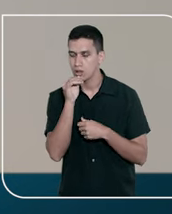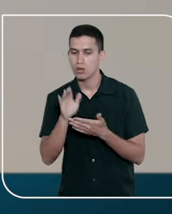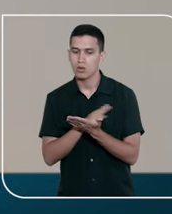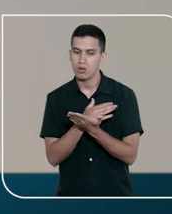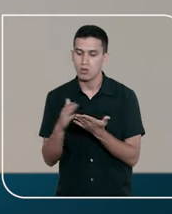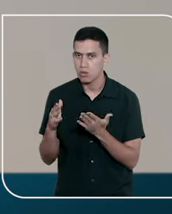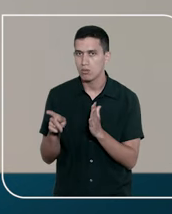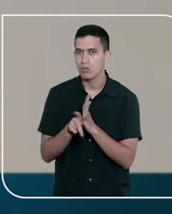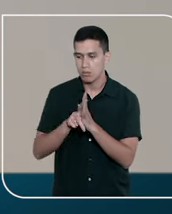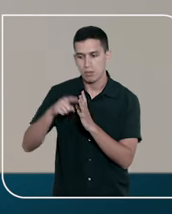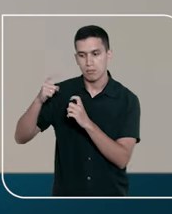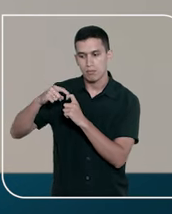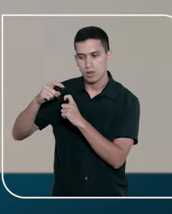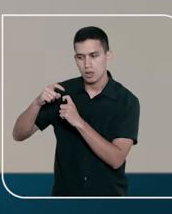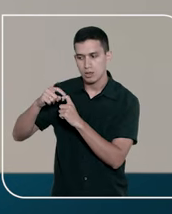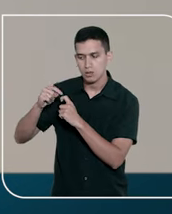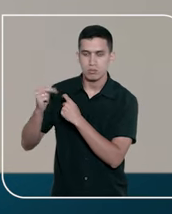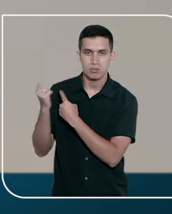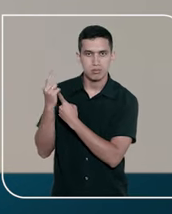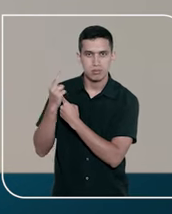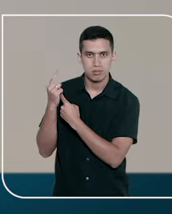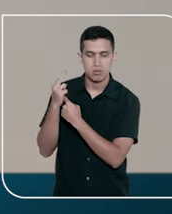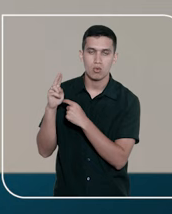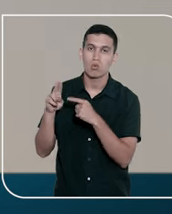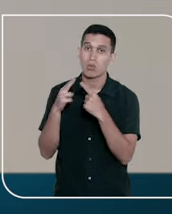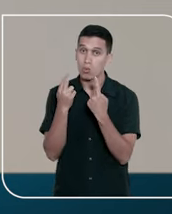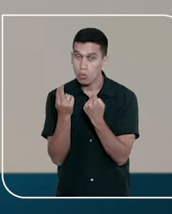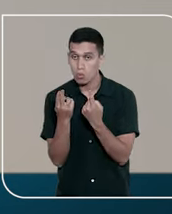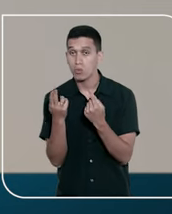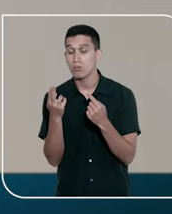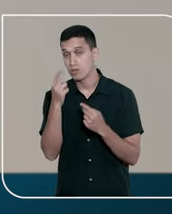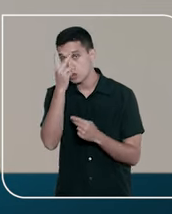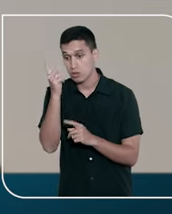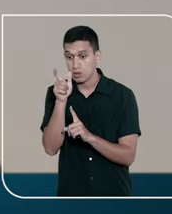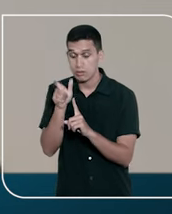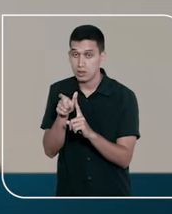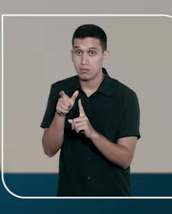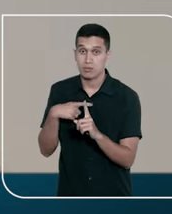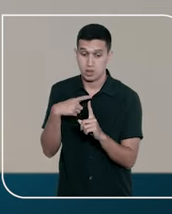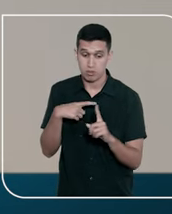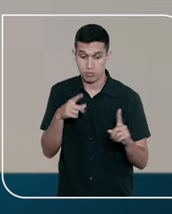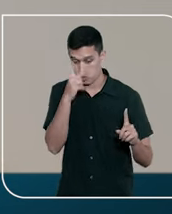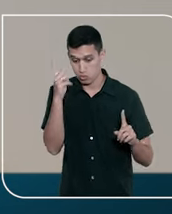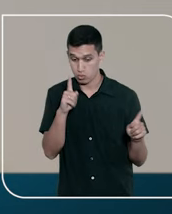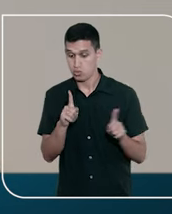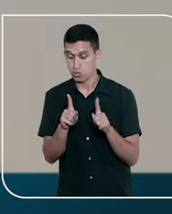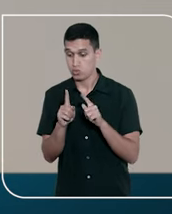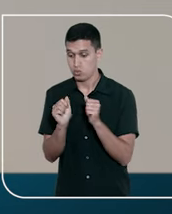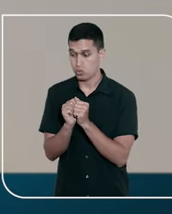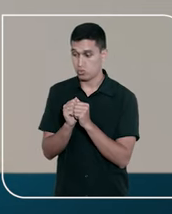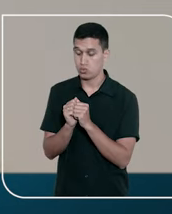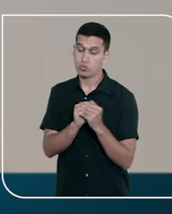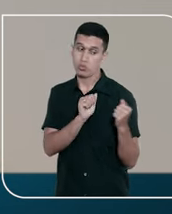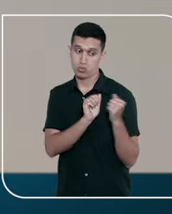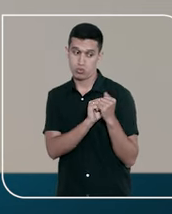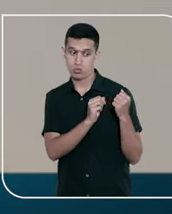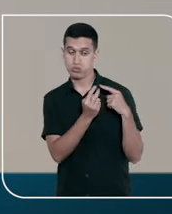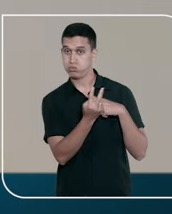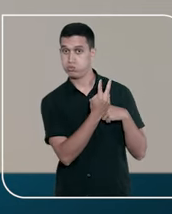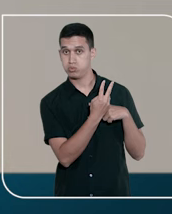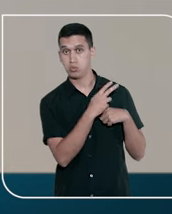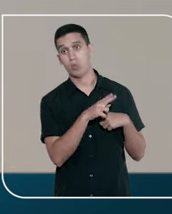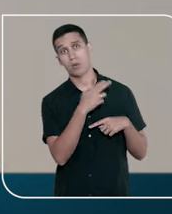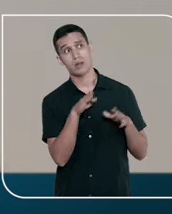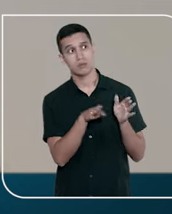médicos de suporte, passageiros que necessitem de um acompanhamento, talvez até um acompanhamento médico durante o transporte. Isso é